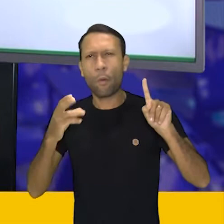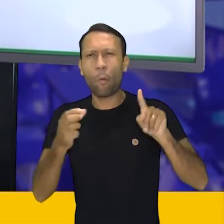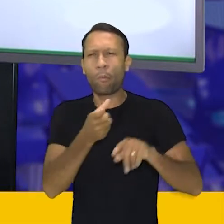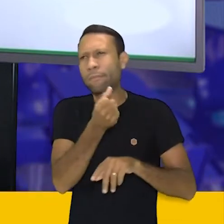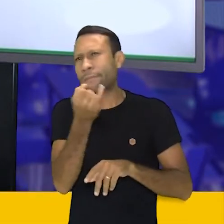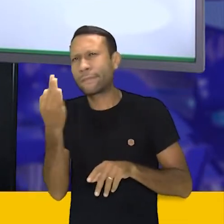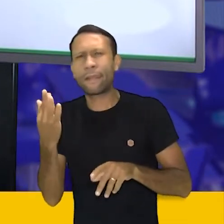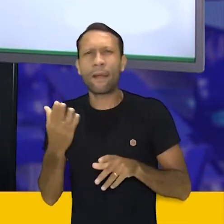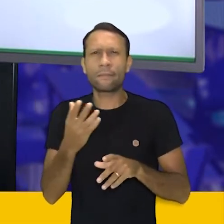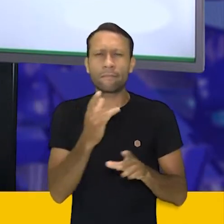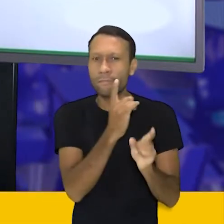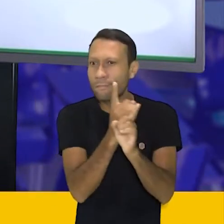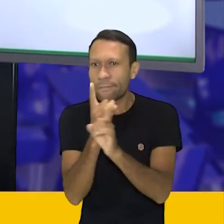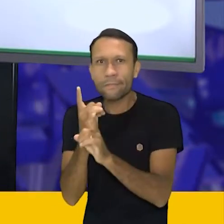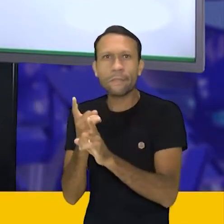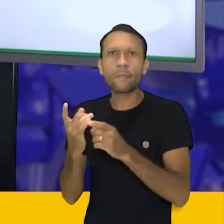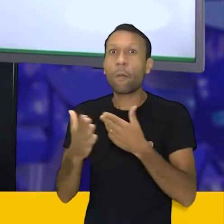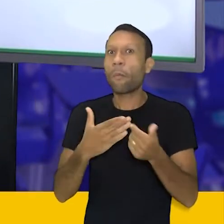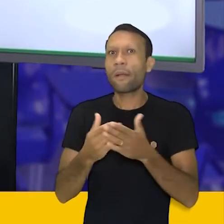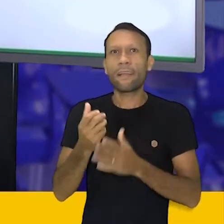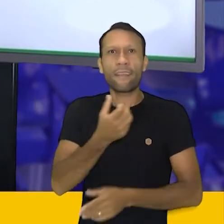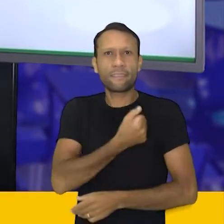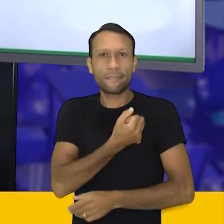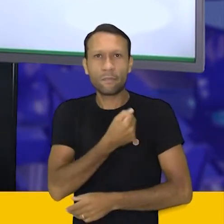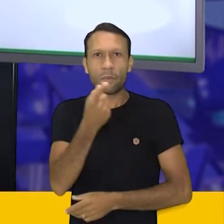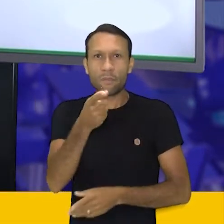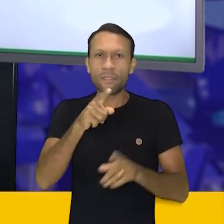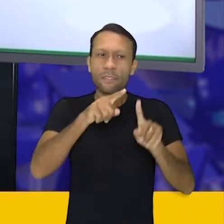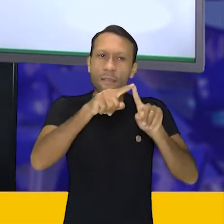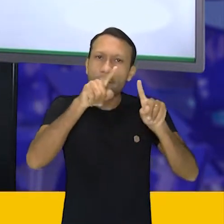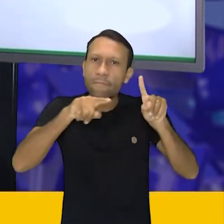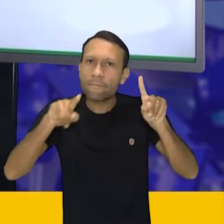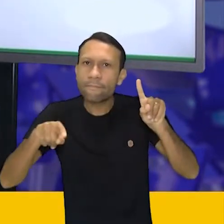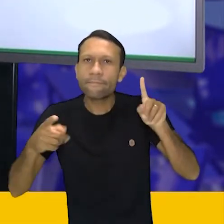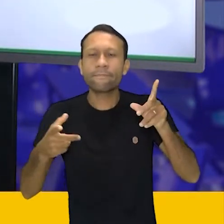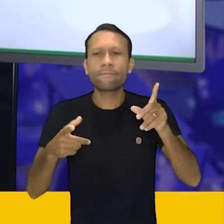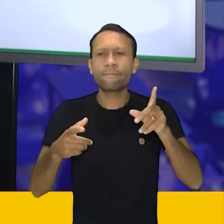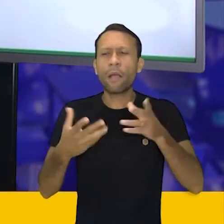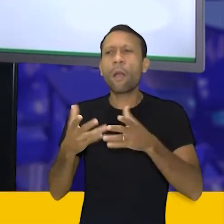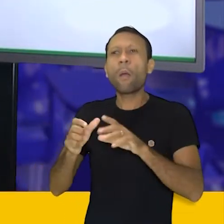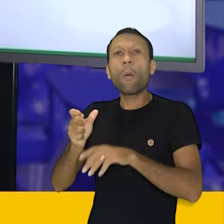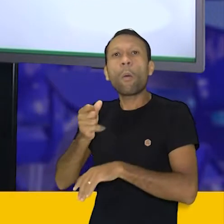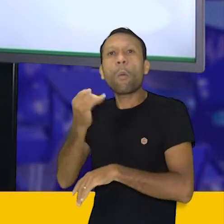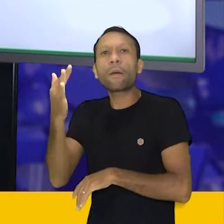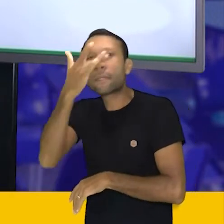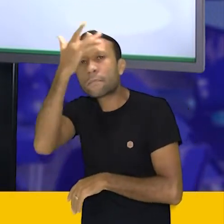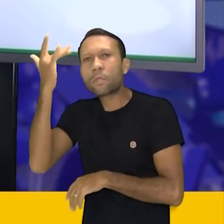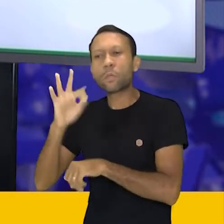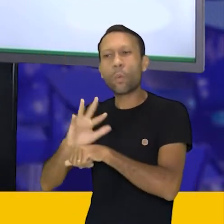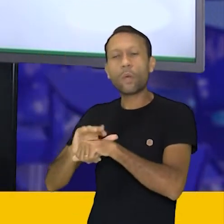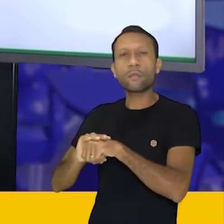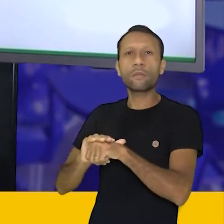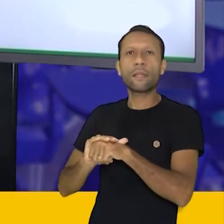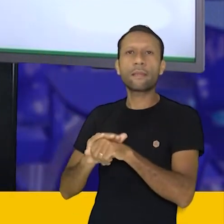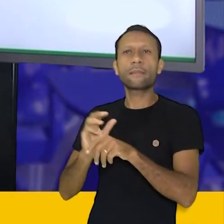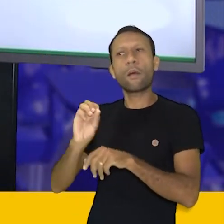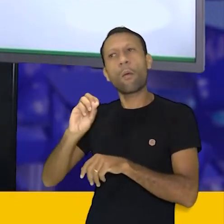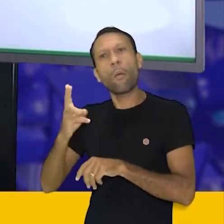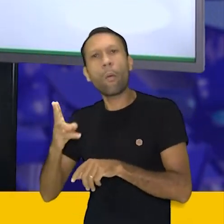linhas numéricas, o que vocês encontrarem de números. Quantos casos confirmados, quantos